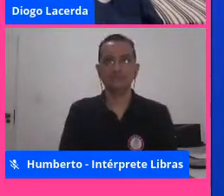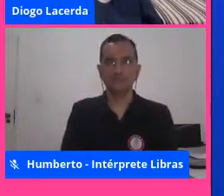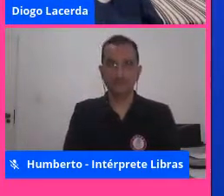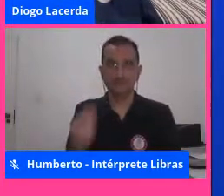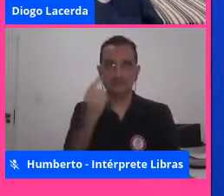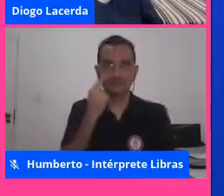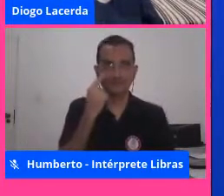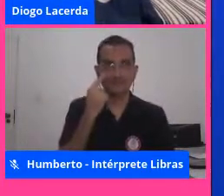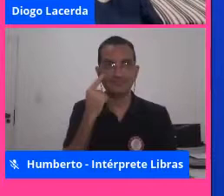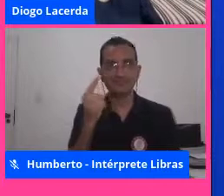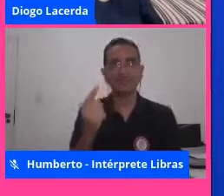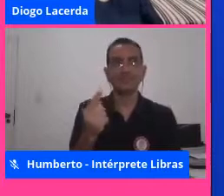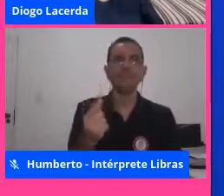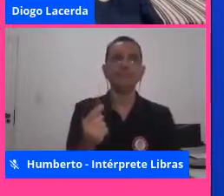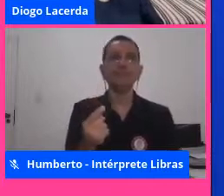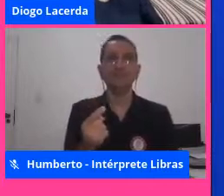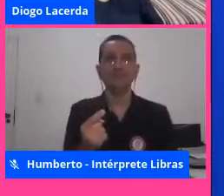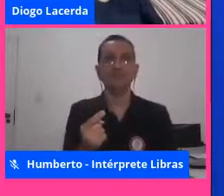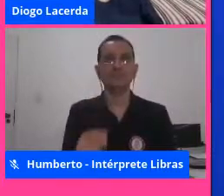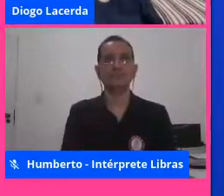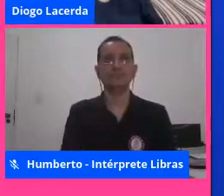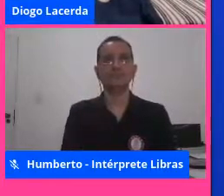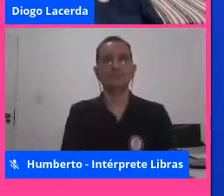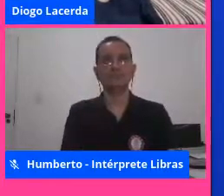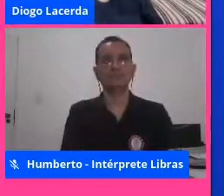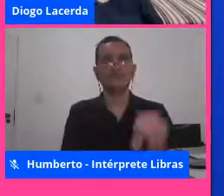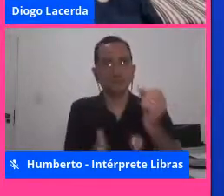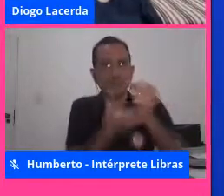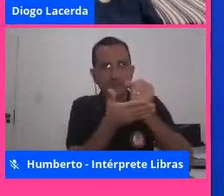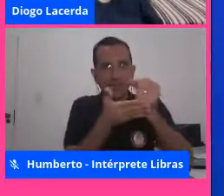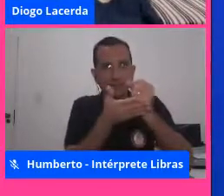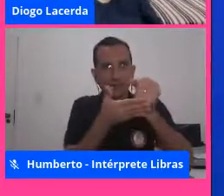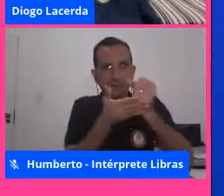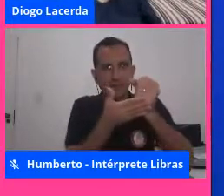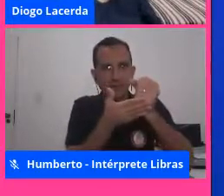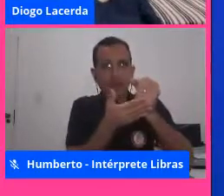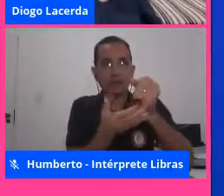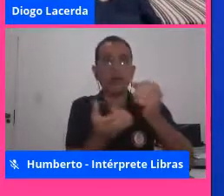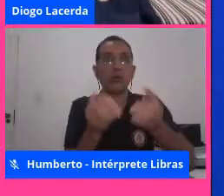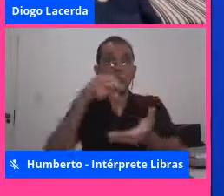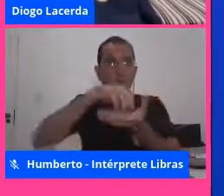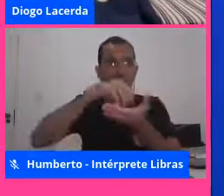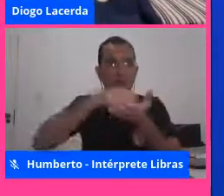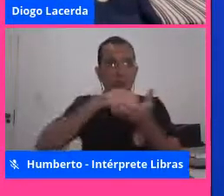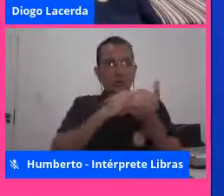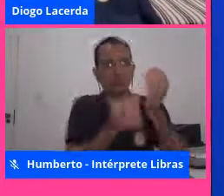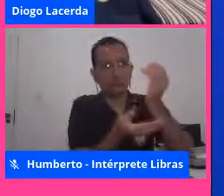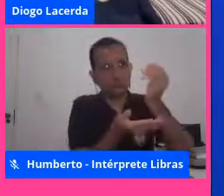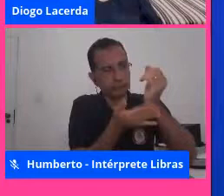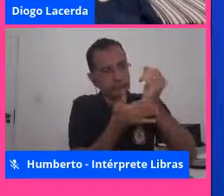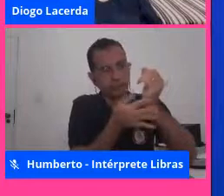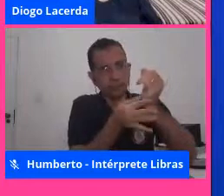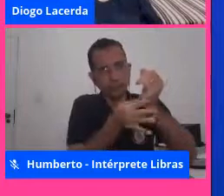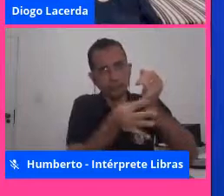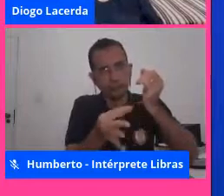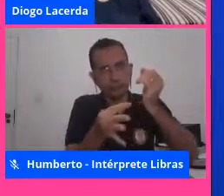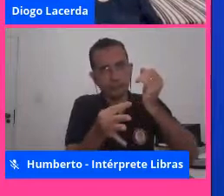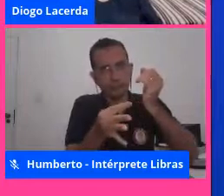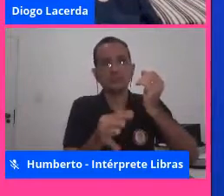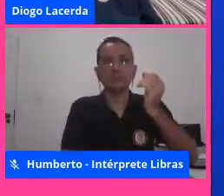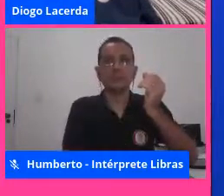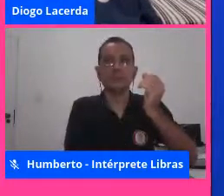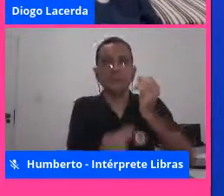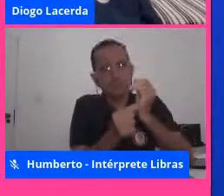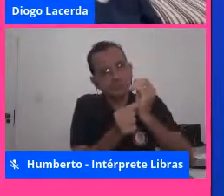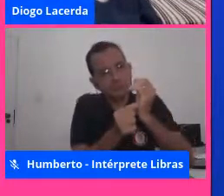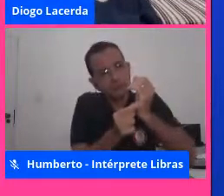falei, né? Essa parte eu arrastei esse fundo central para justamente criar altura, sendo que aqui fica uma diferença de altura com a